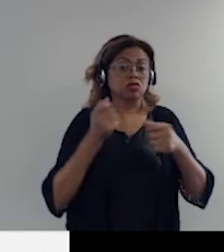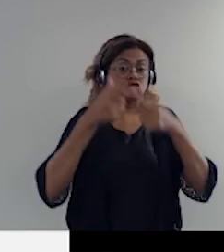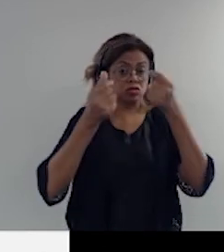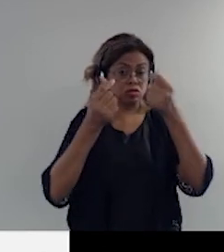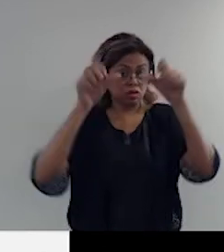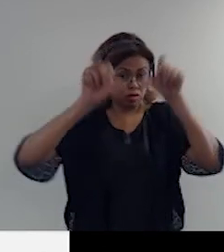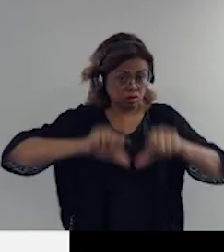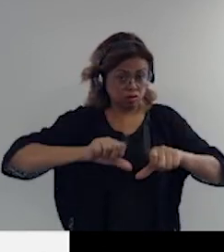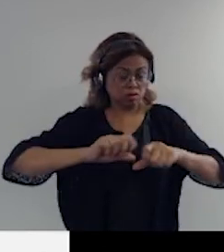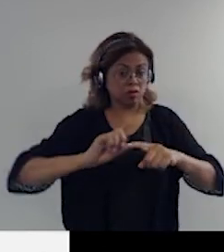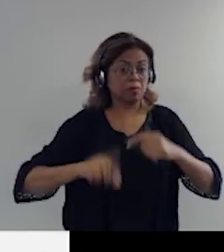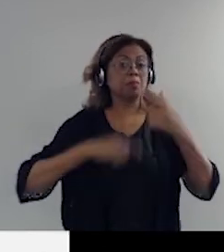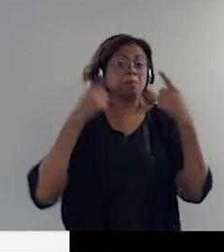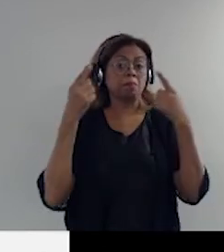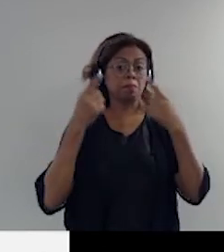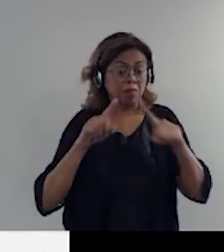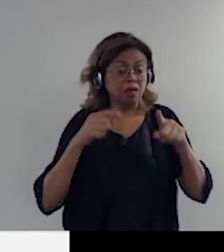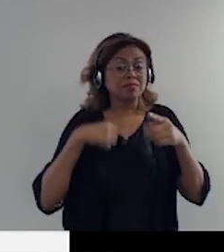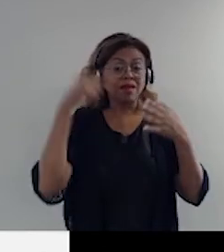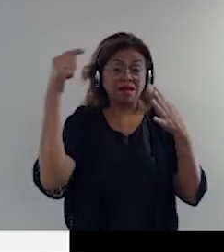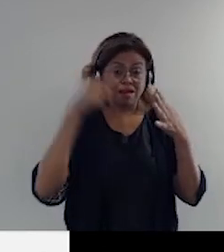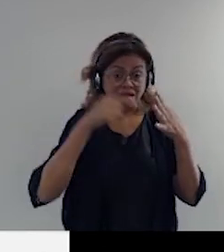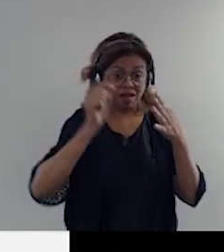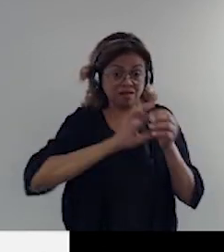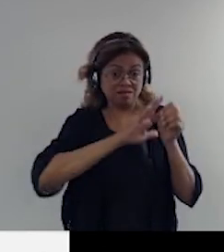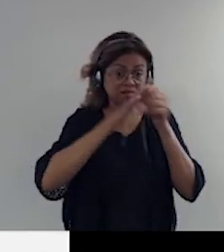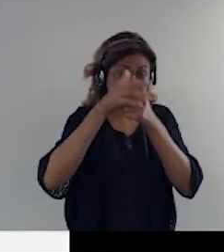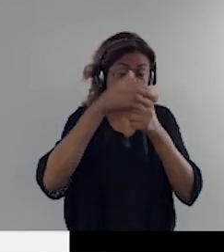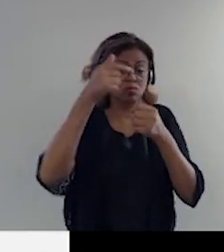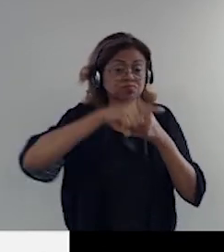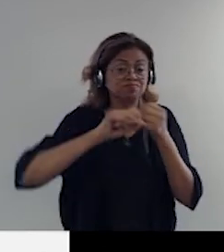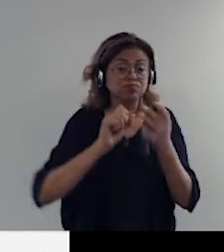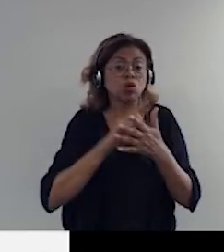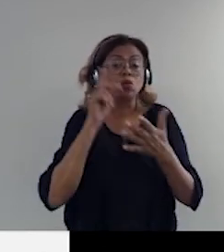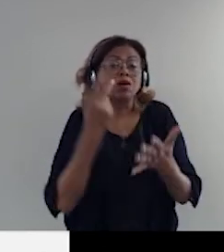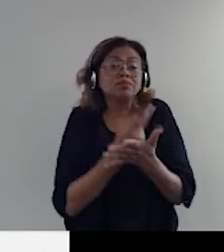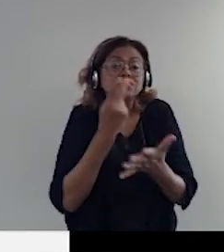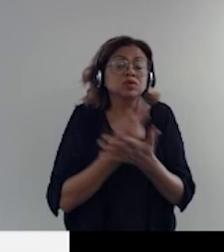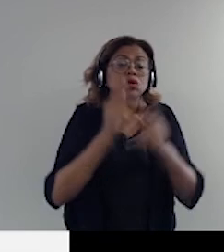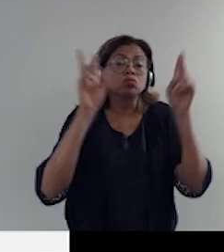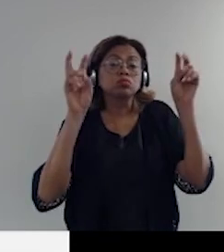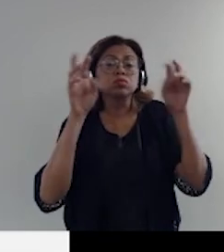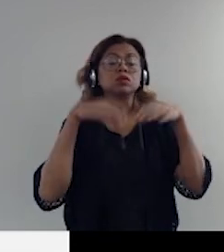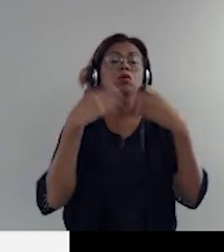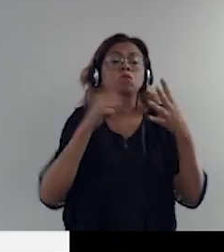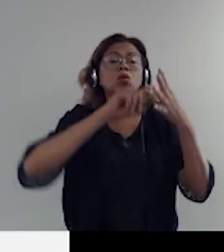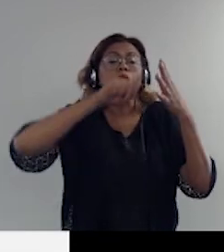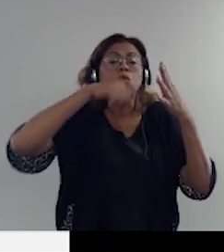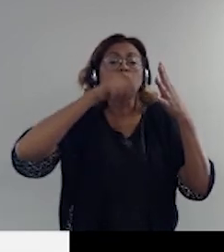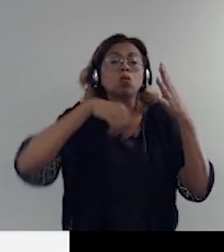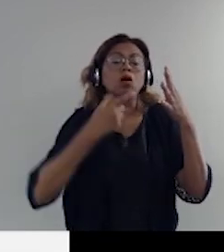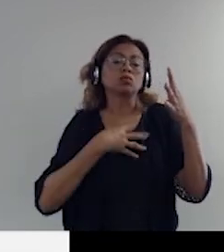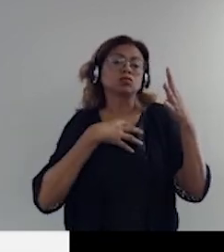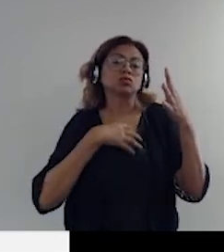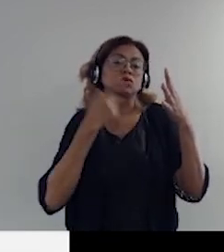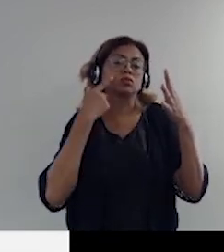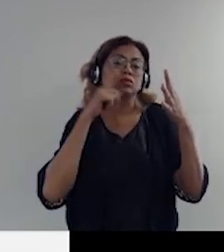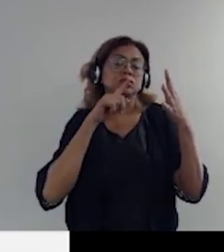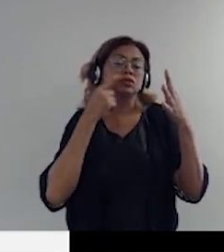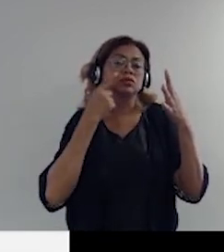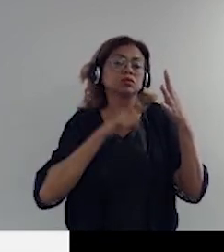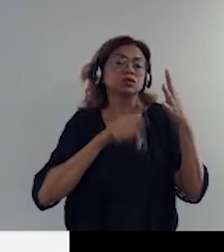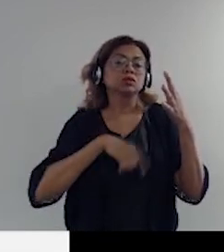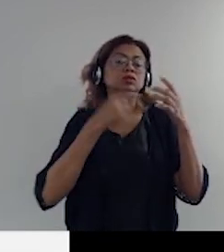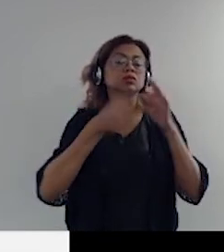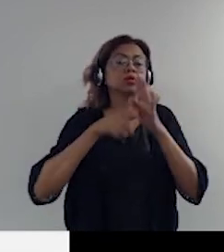Então, eu vou analisar as características dessa crise, os efeitos delas em 4 dimensões. Como ela afetou